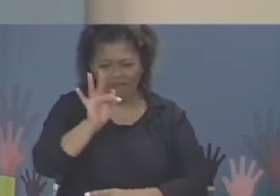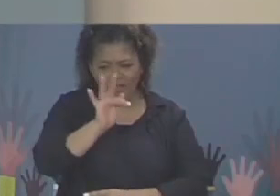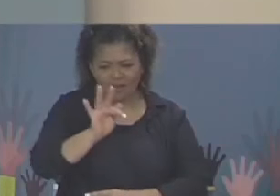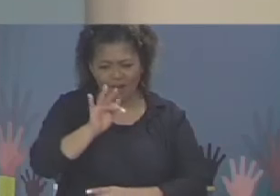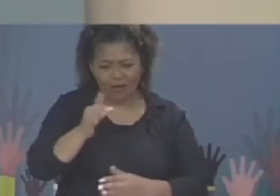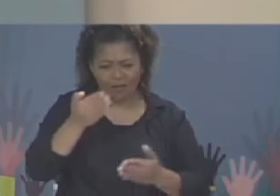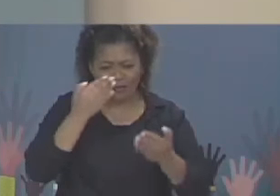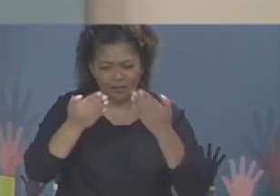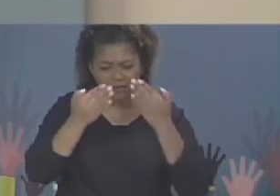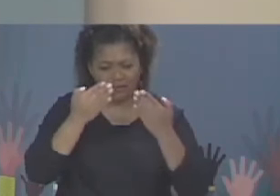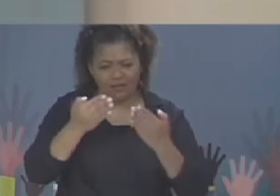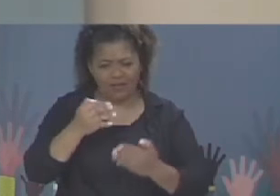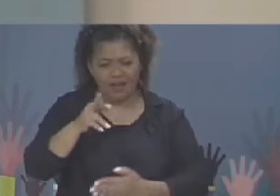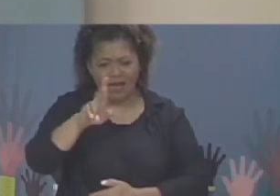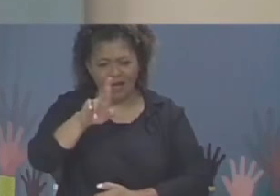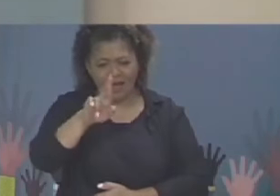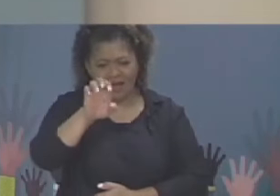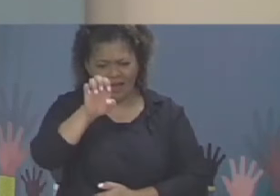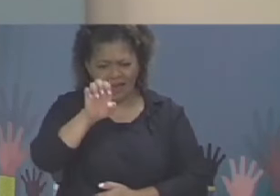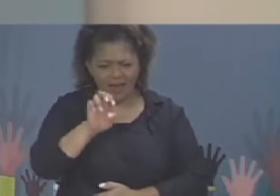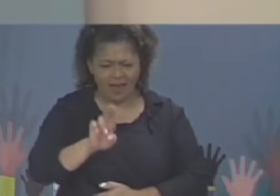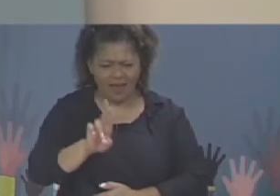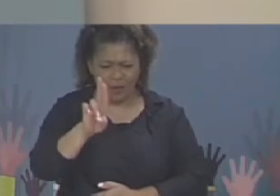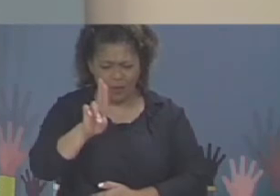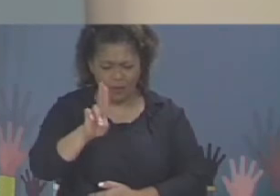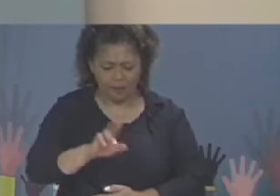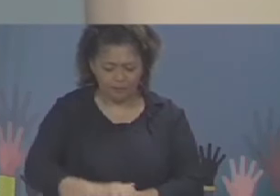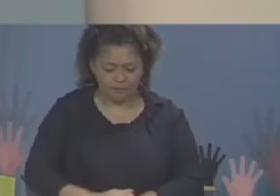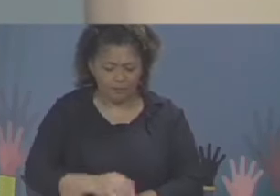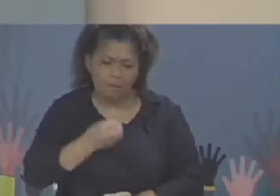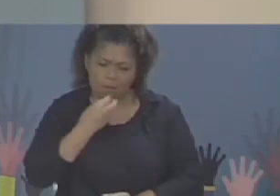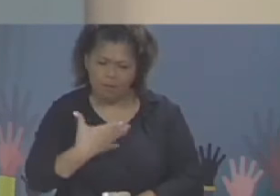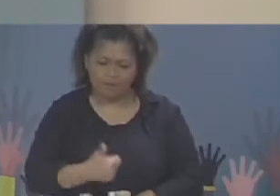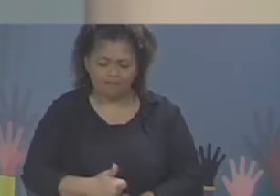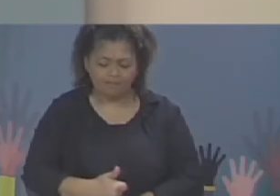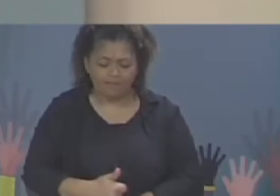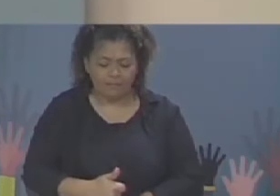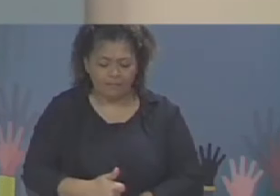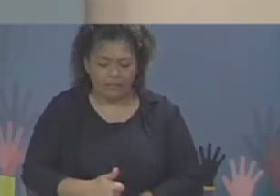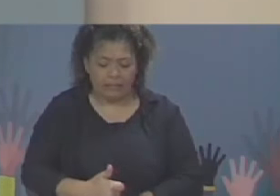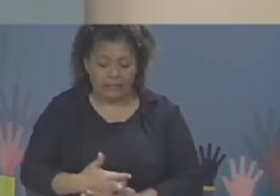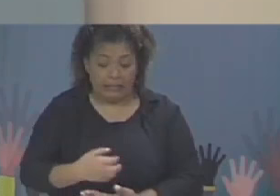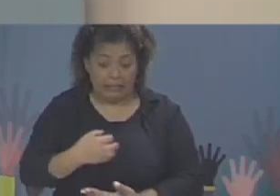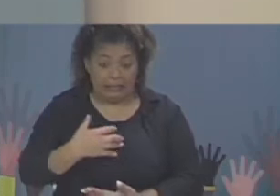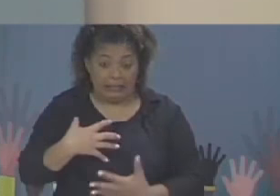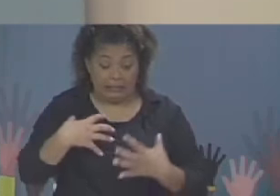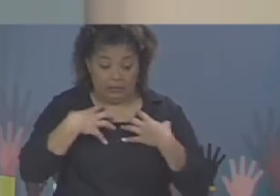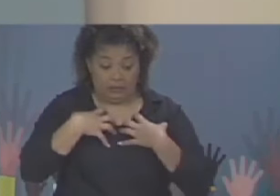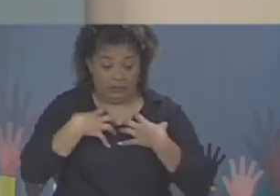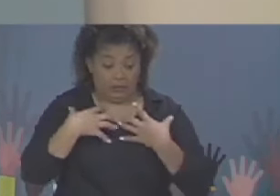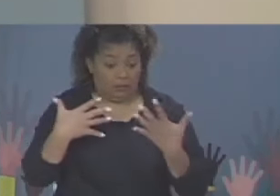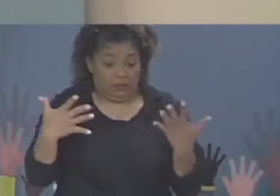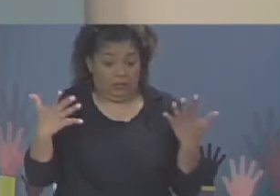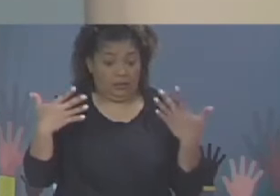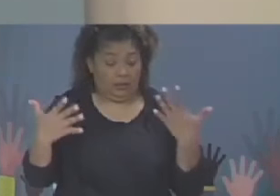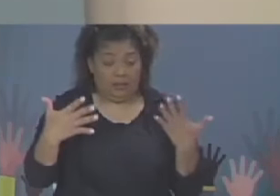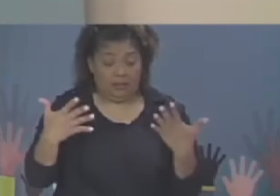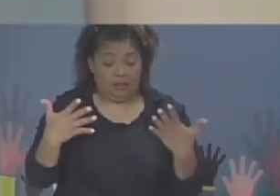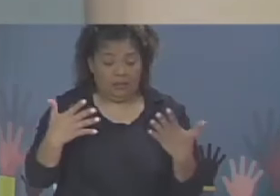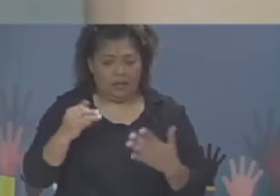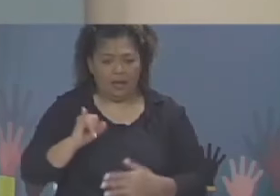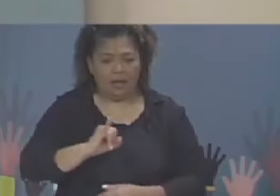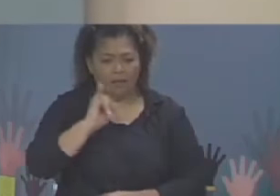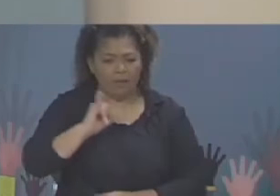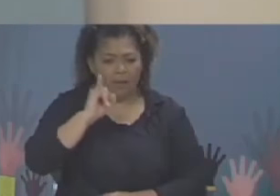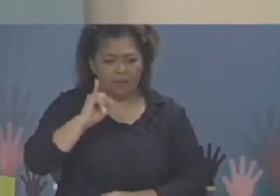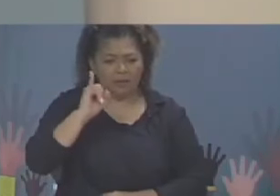Trabalho. Bom, isso nos causa uma certa estranheza. Além disso, é importante falar que esses processos tocam carga